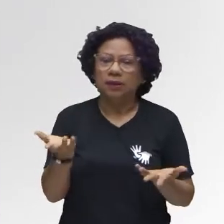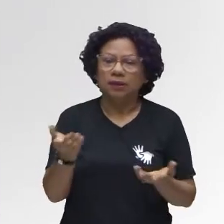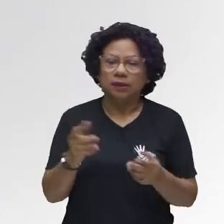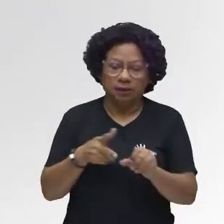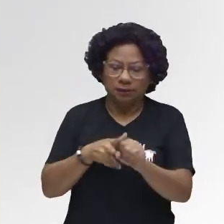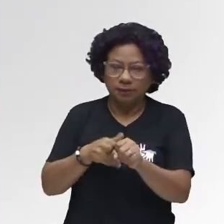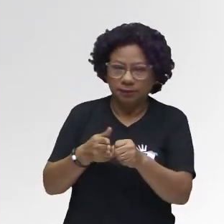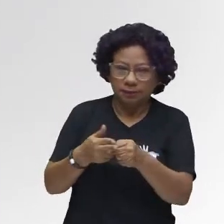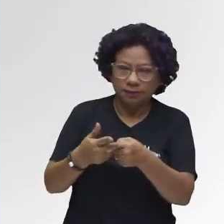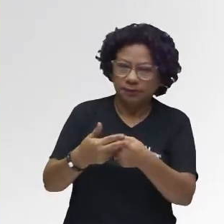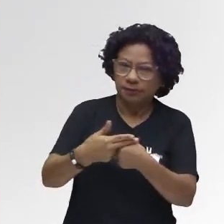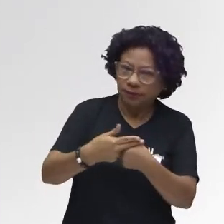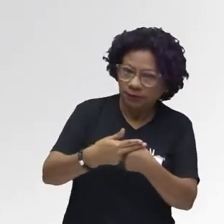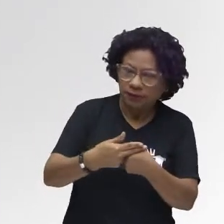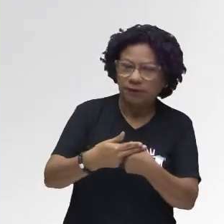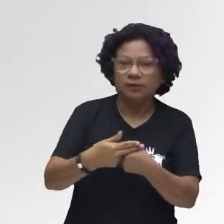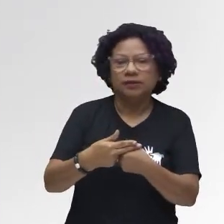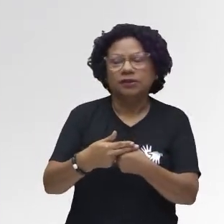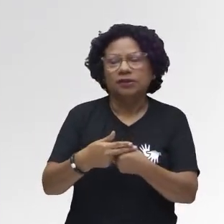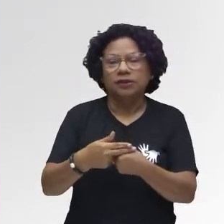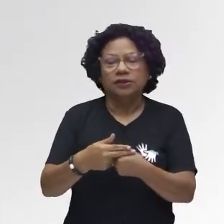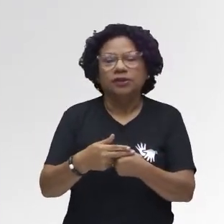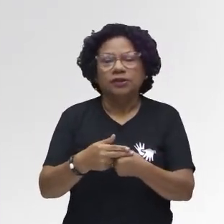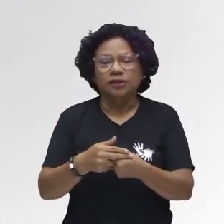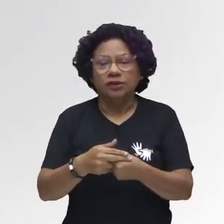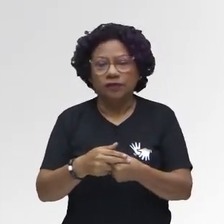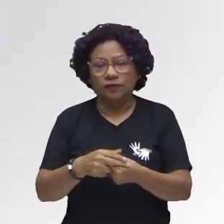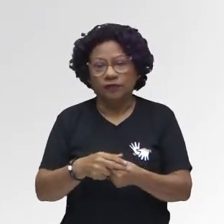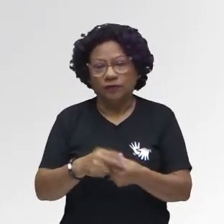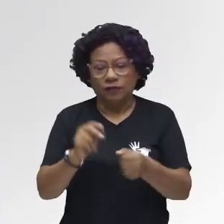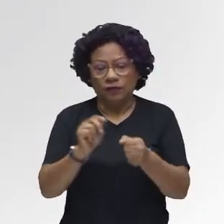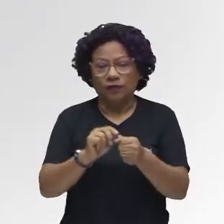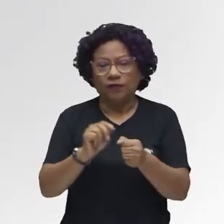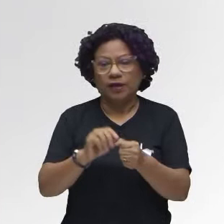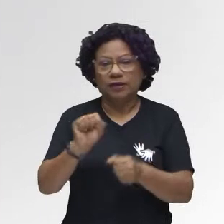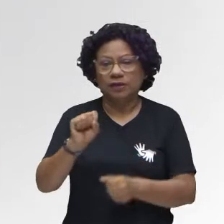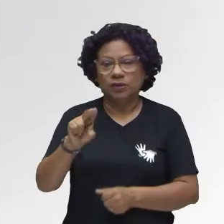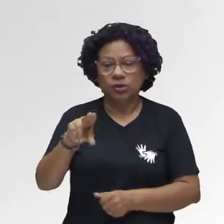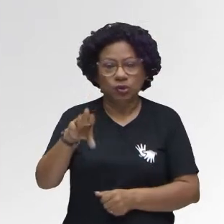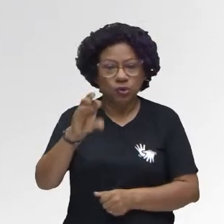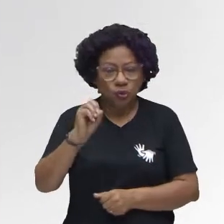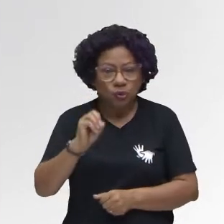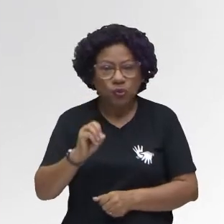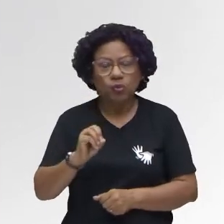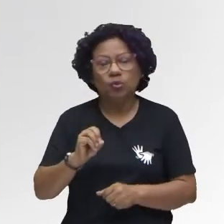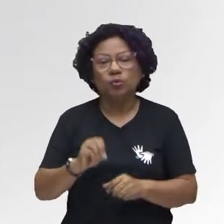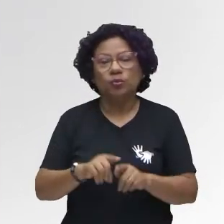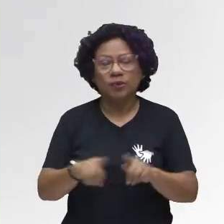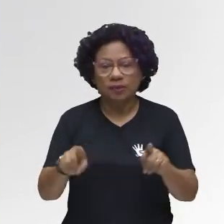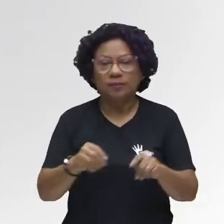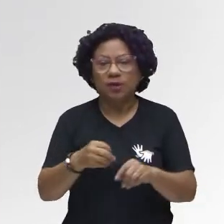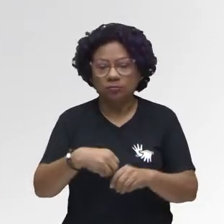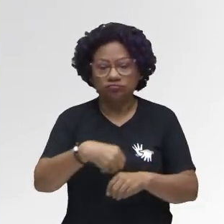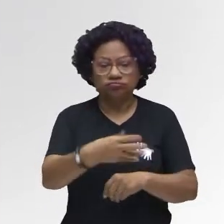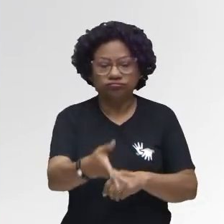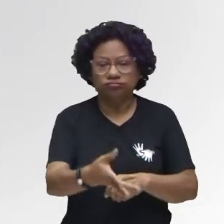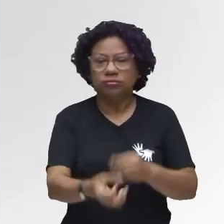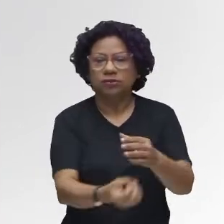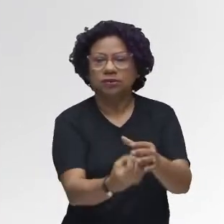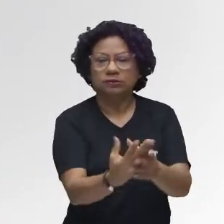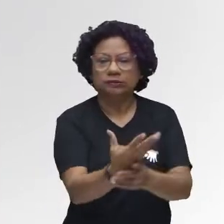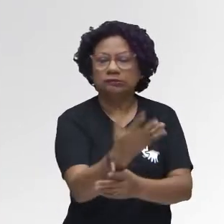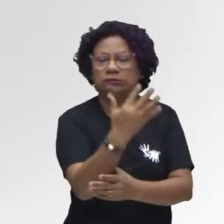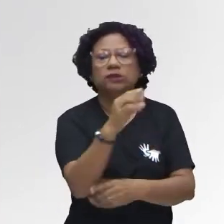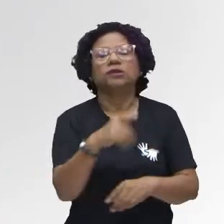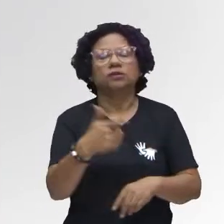indústria extrativista, apesar de que o cupuaçu vai ser uma indústria menor. E nesse caso a petrolífera já é uma indústria